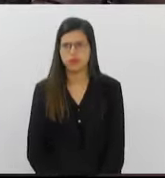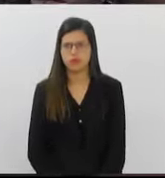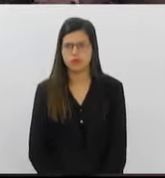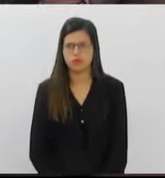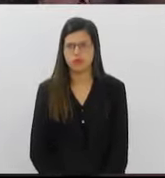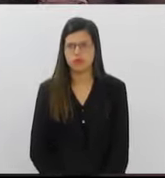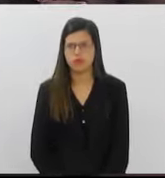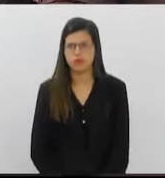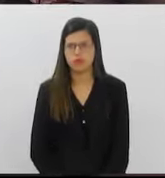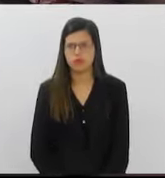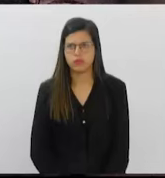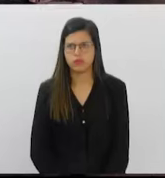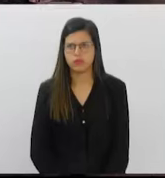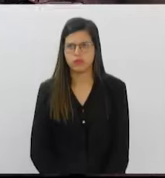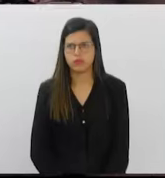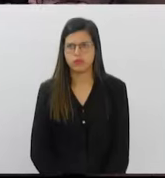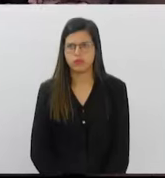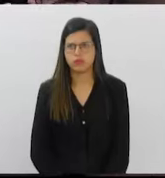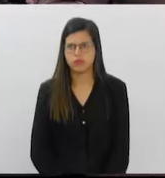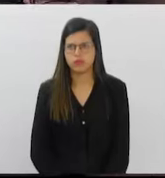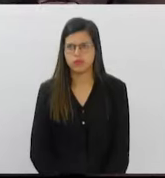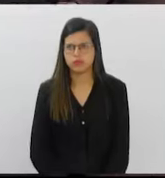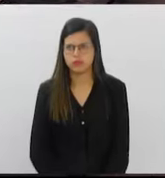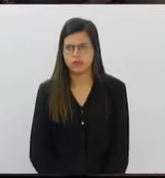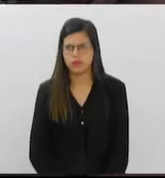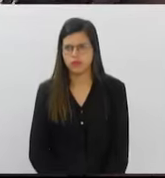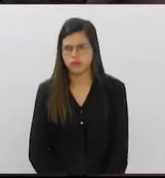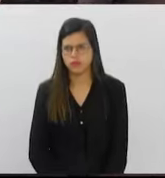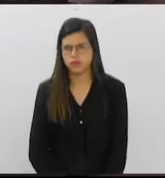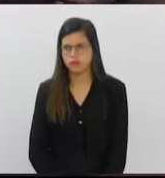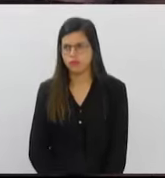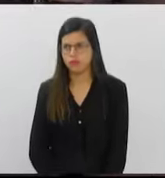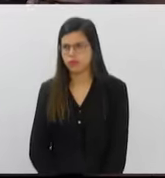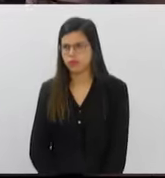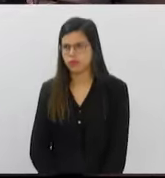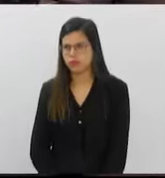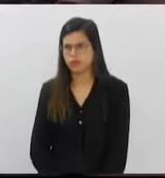Alan já fez e ainda está me excluindo do parlamento, sem vergonha.